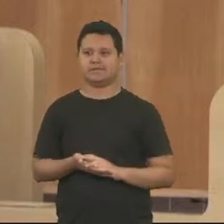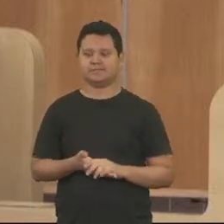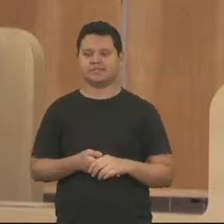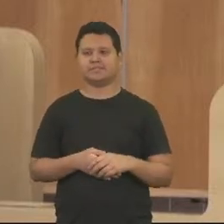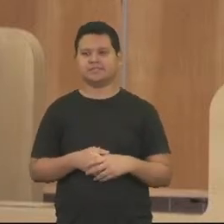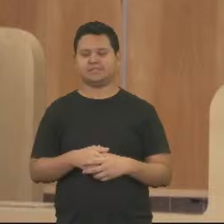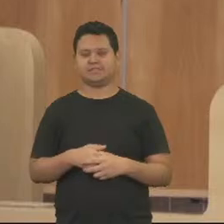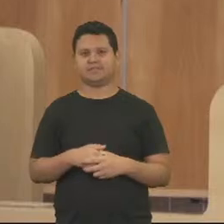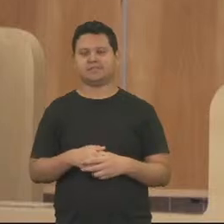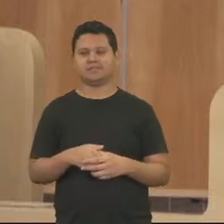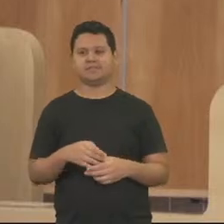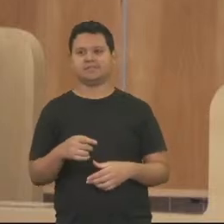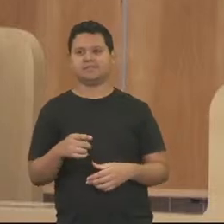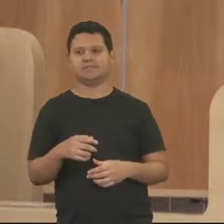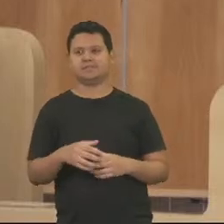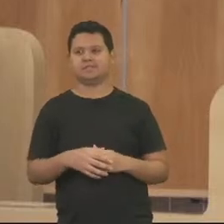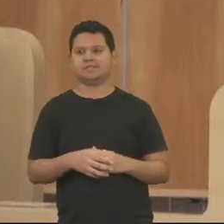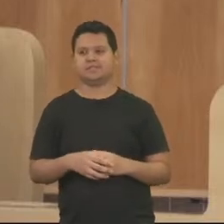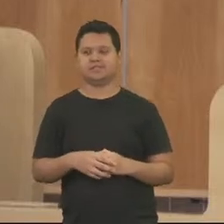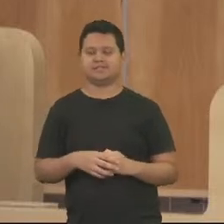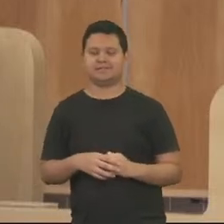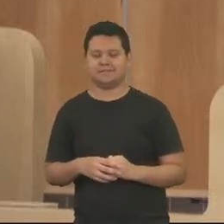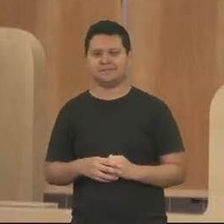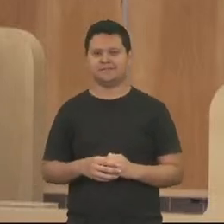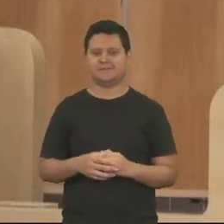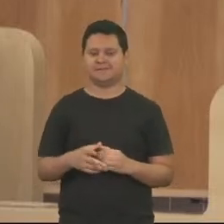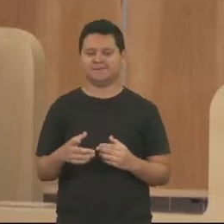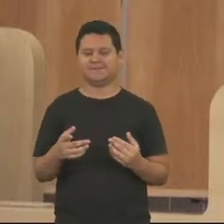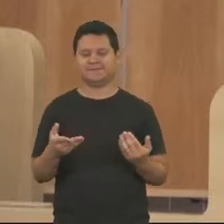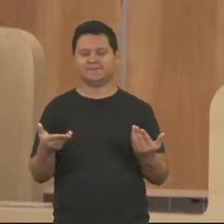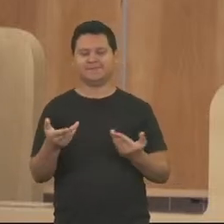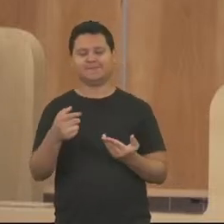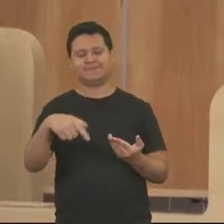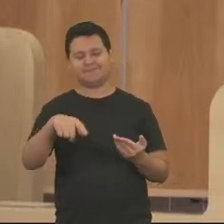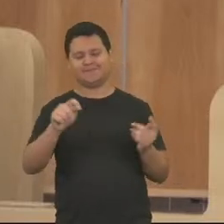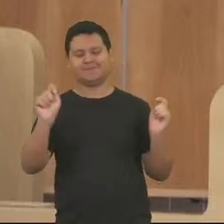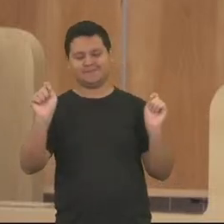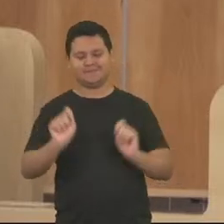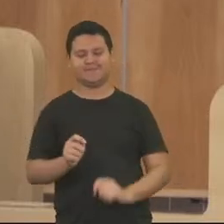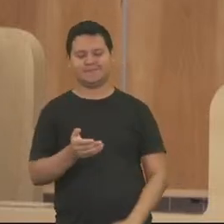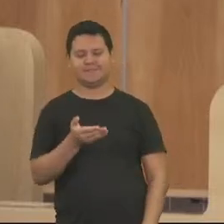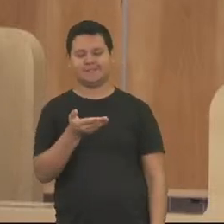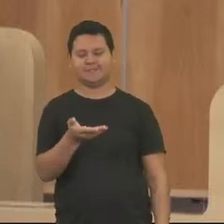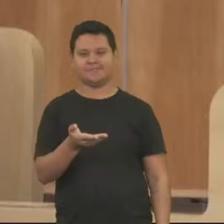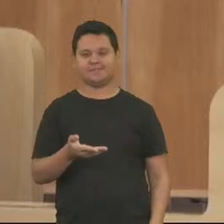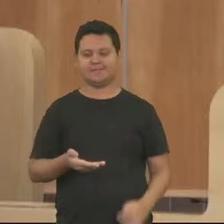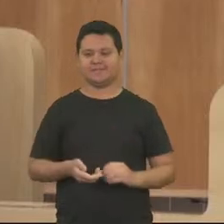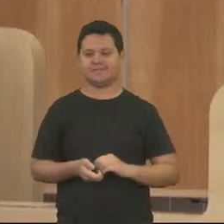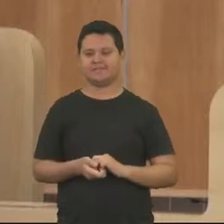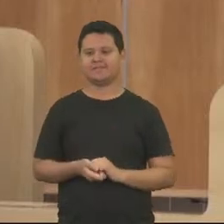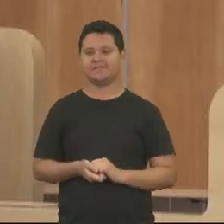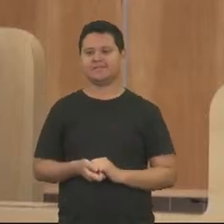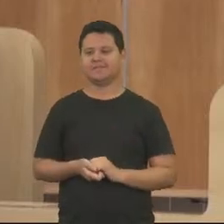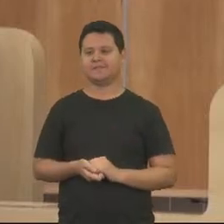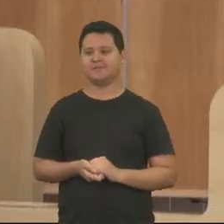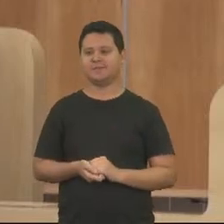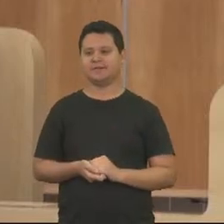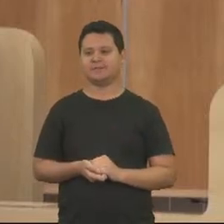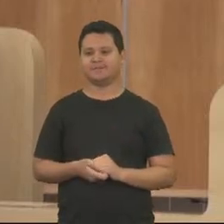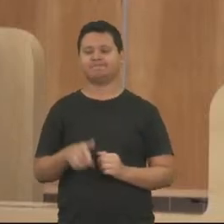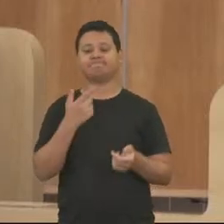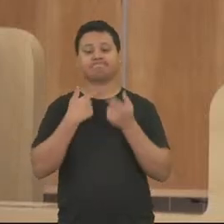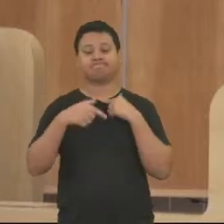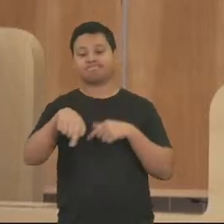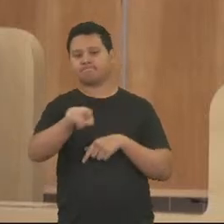maturidade e que saia daqui aquilo que a população mais deseja e que não